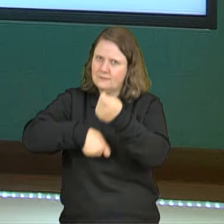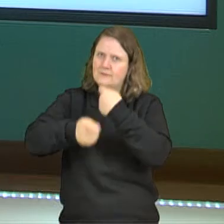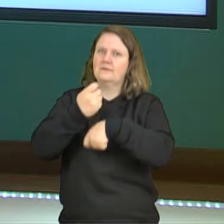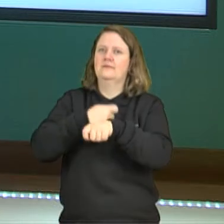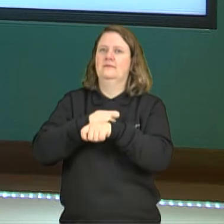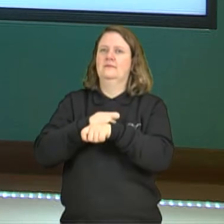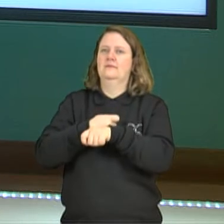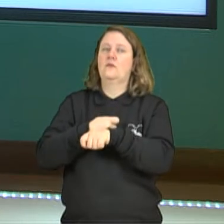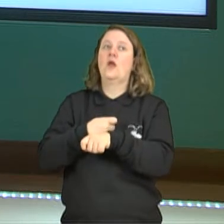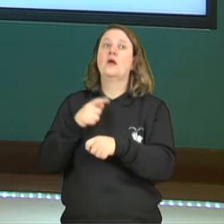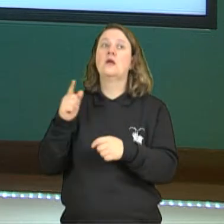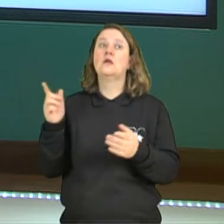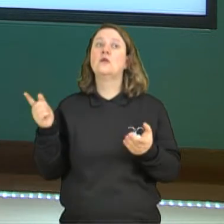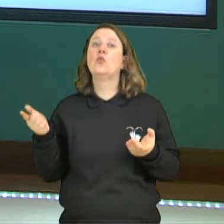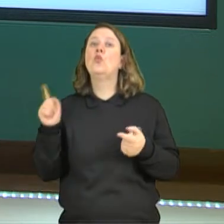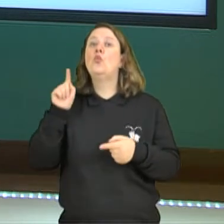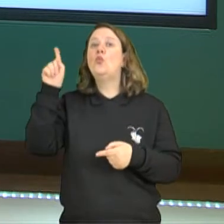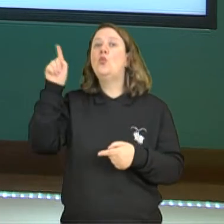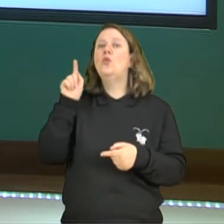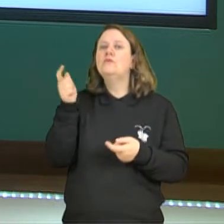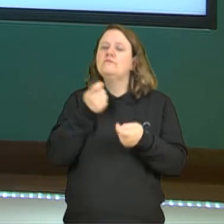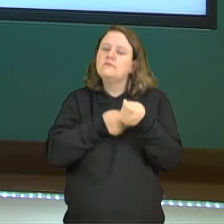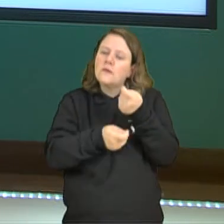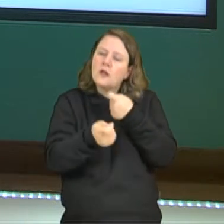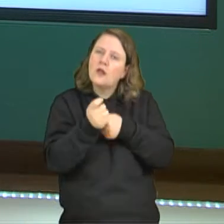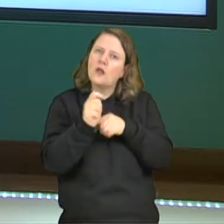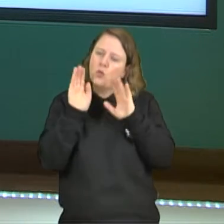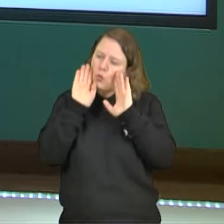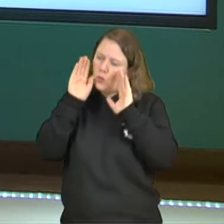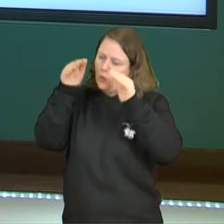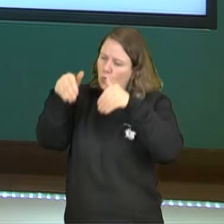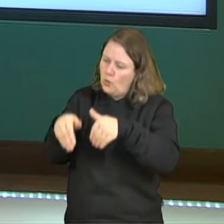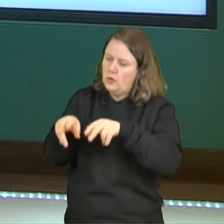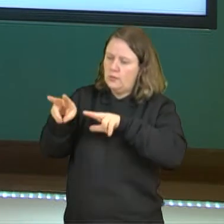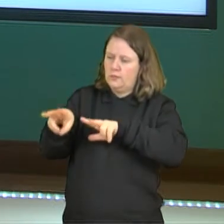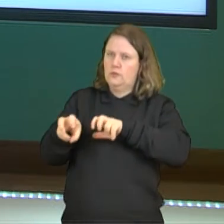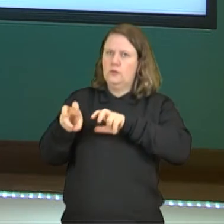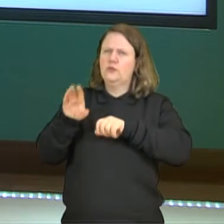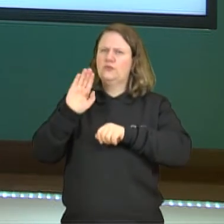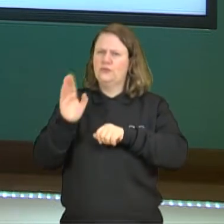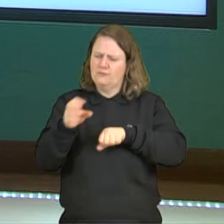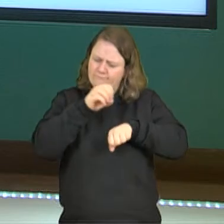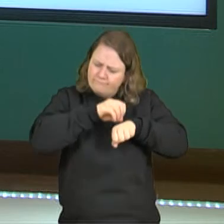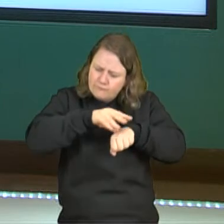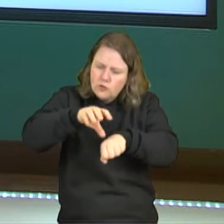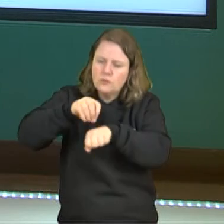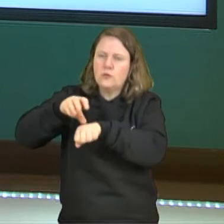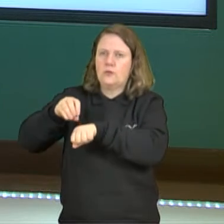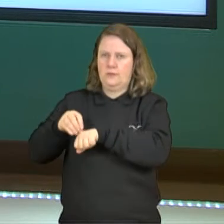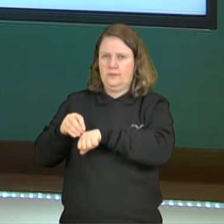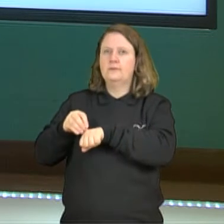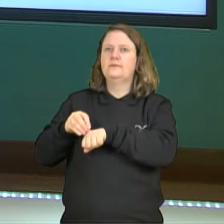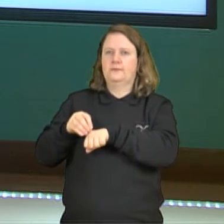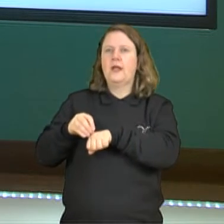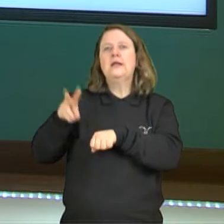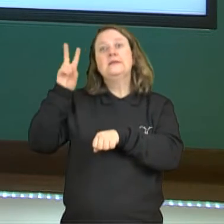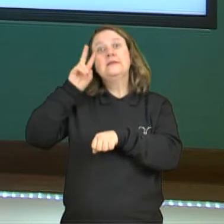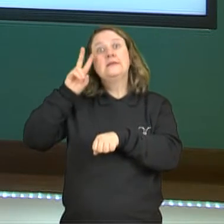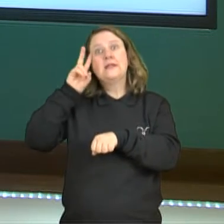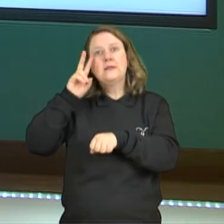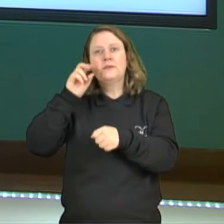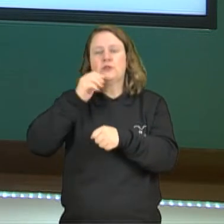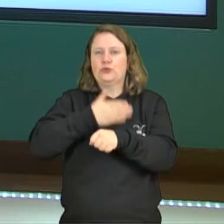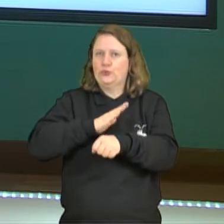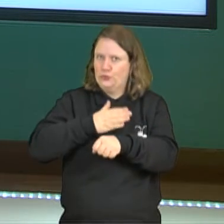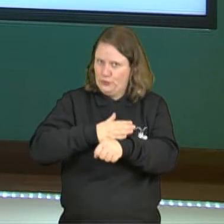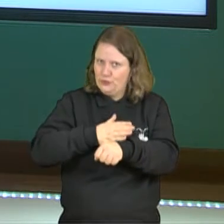A economia, então, ela é baseada na agricultura, tenho dito isso, né? Falei em feudalismo, vou lembrar que a atividade econômica é a